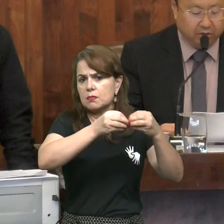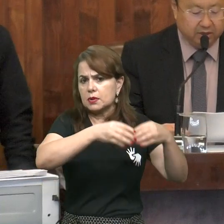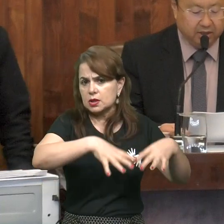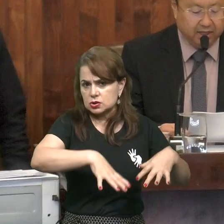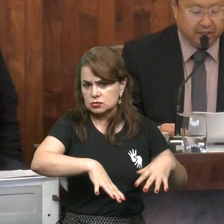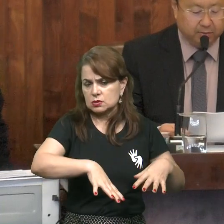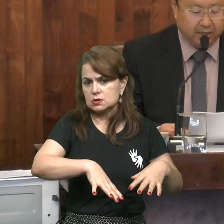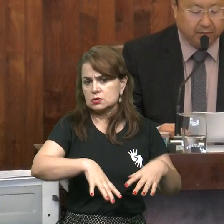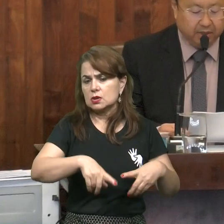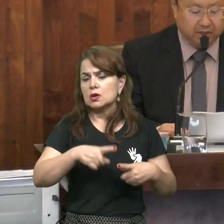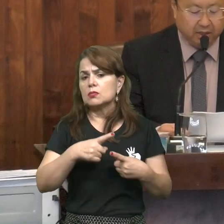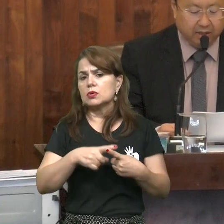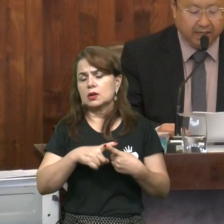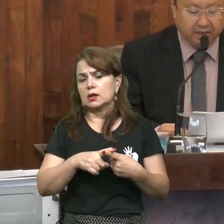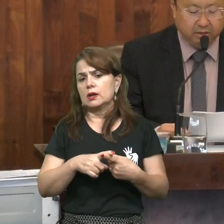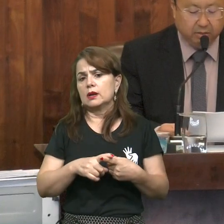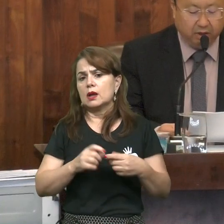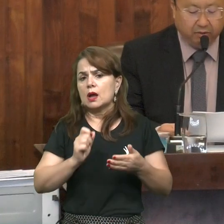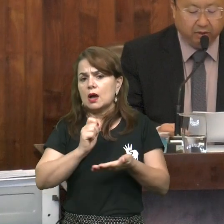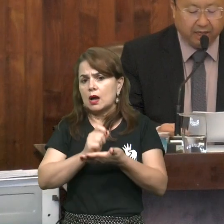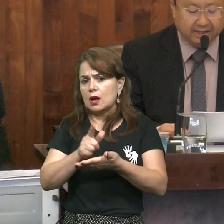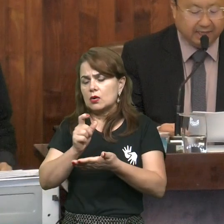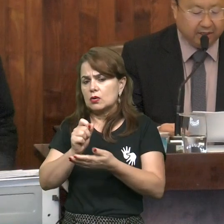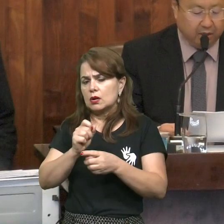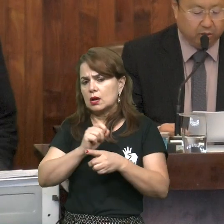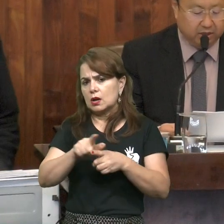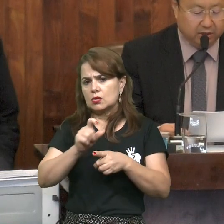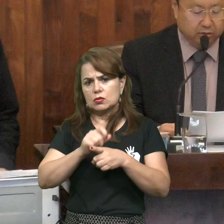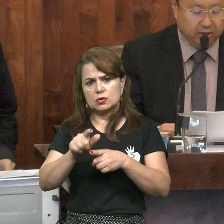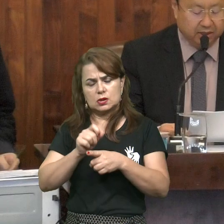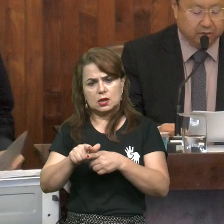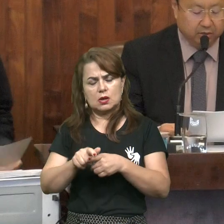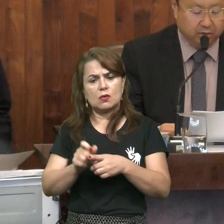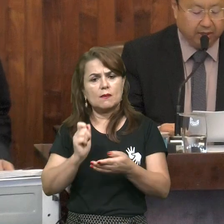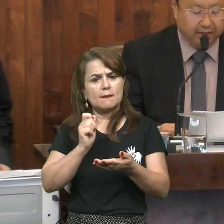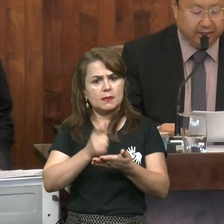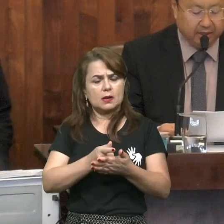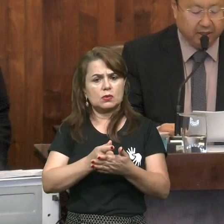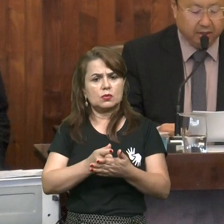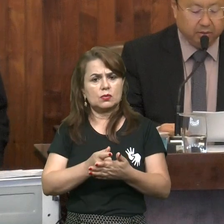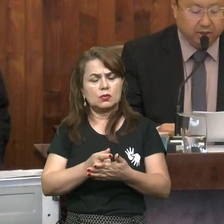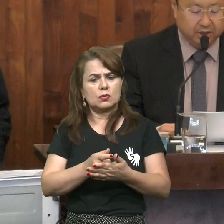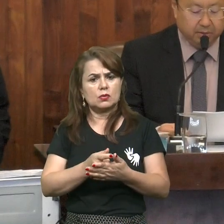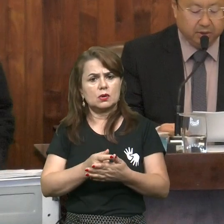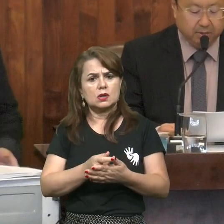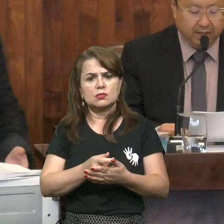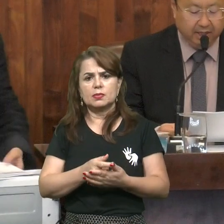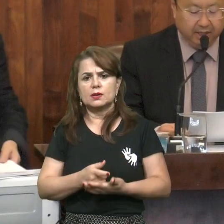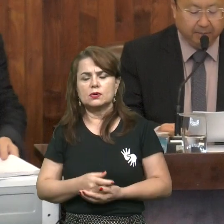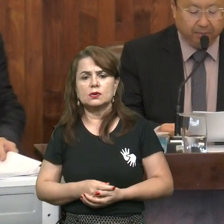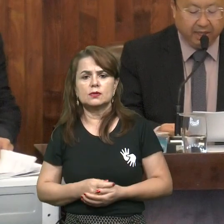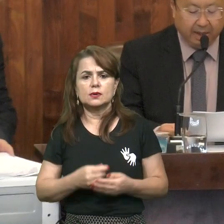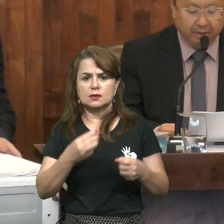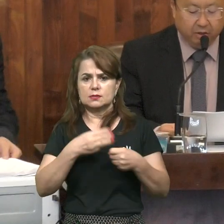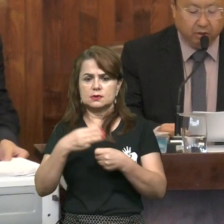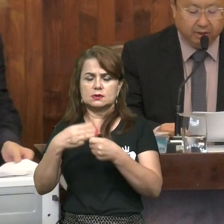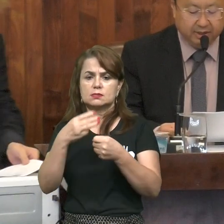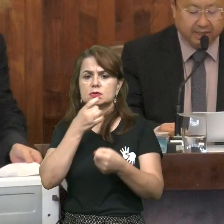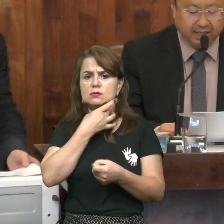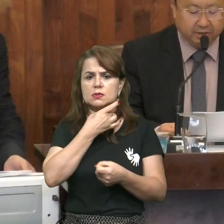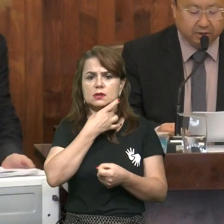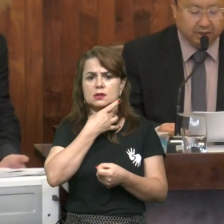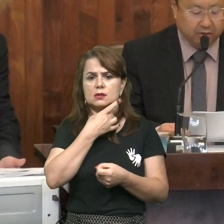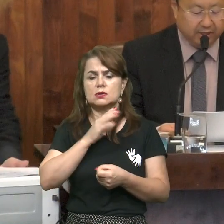devido à continuidade dos pagamentos de aluguéis do imóvel localizado na rua Jesuítas, número 40, município de Marília, que abrigou